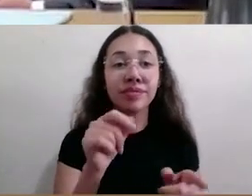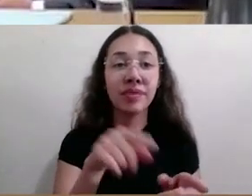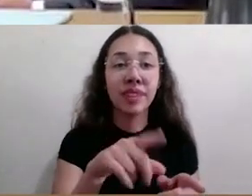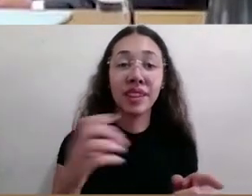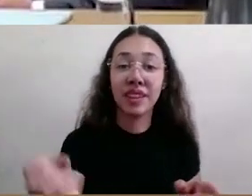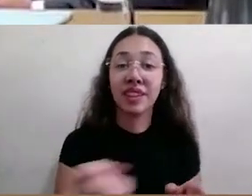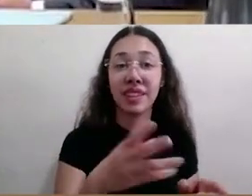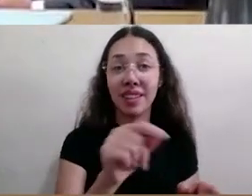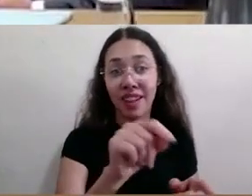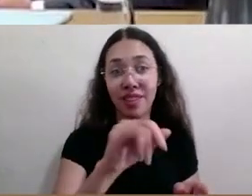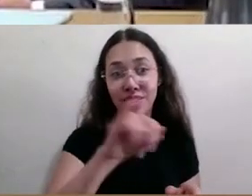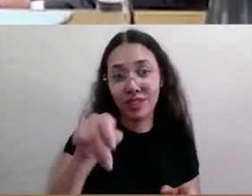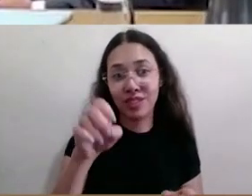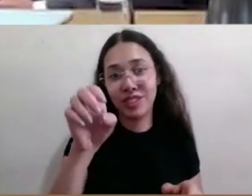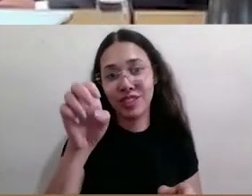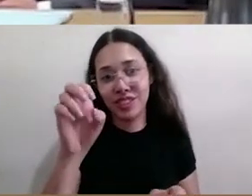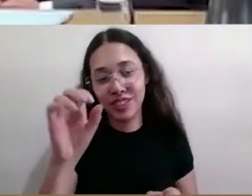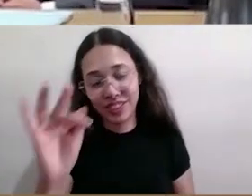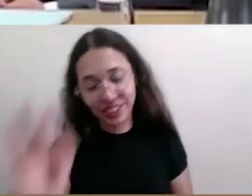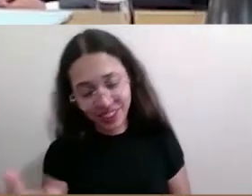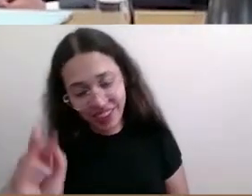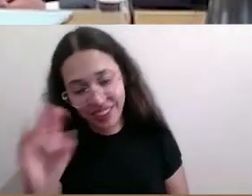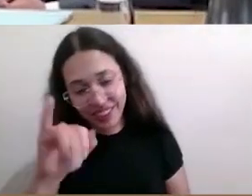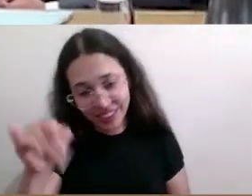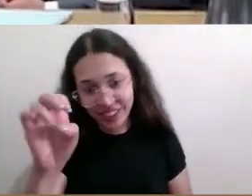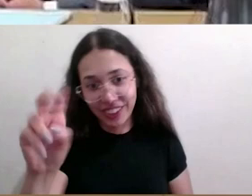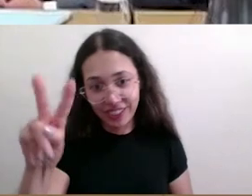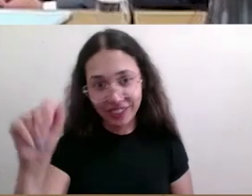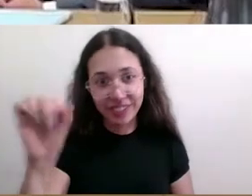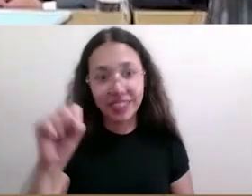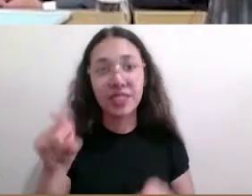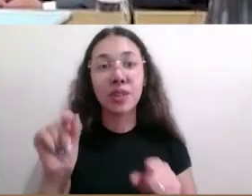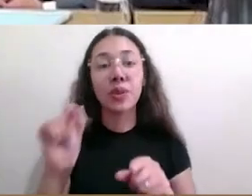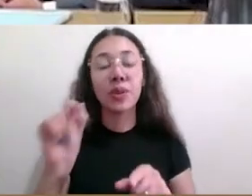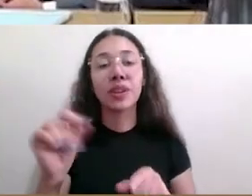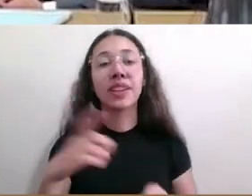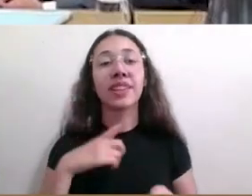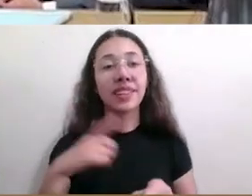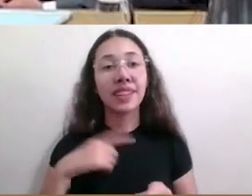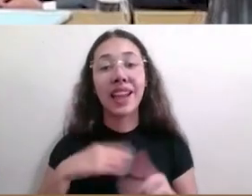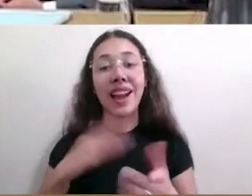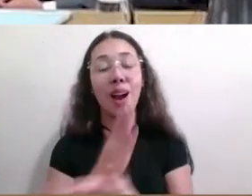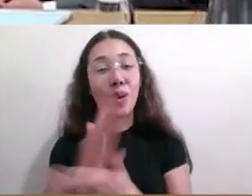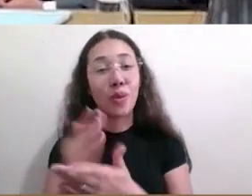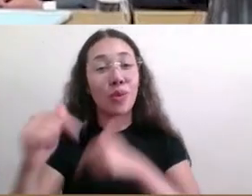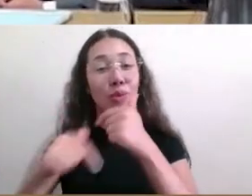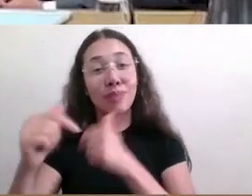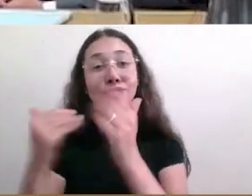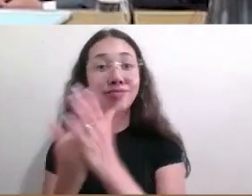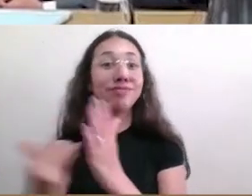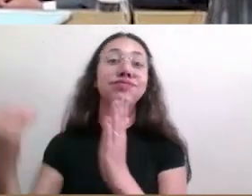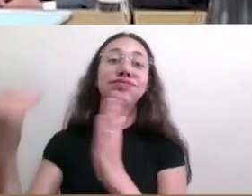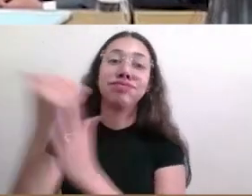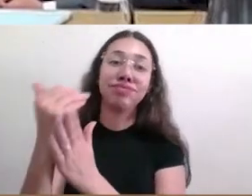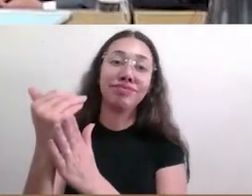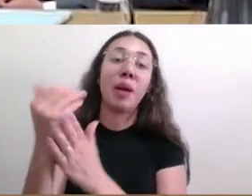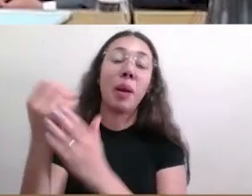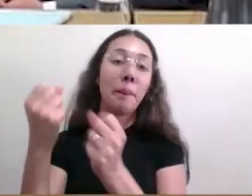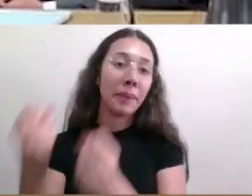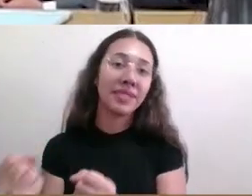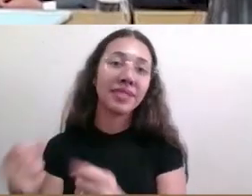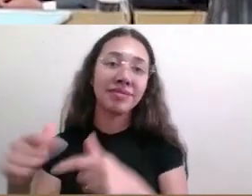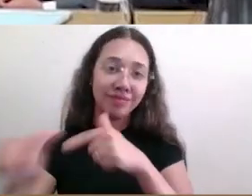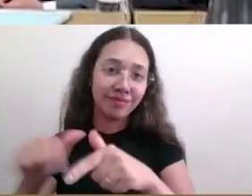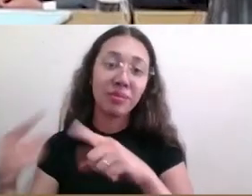né, que ficaram algumas sobrecarregadas, sim, porque o núcleo, perdão, o